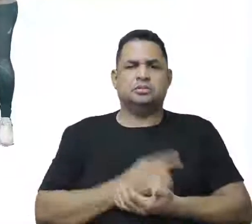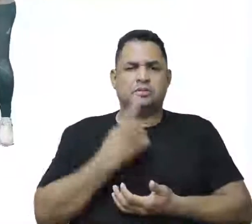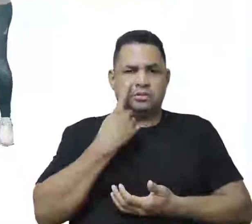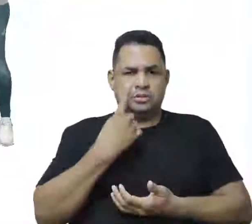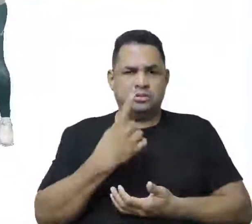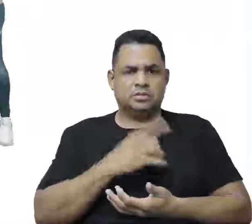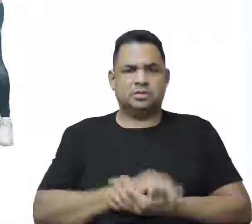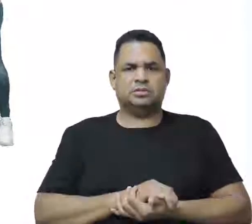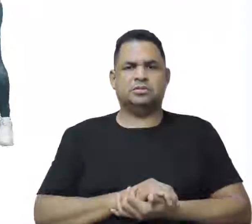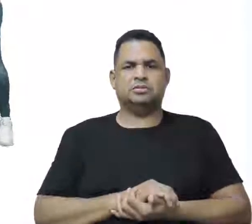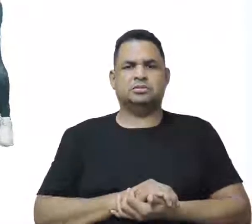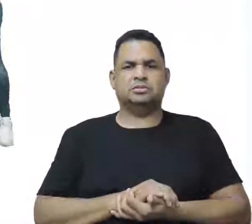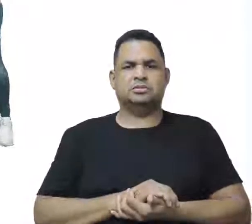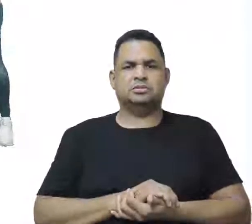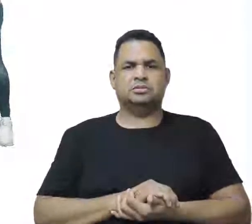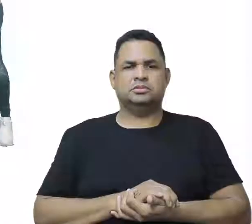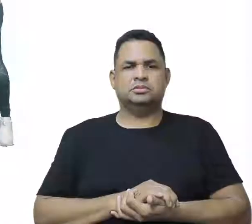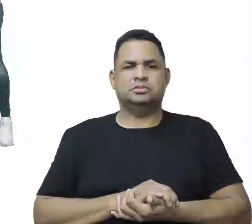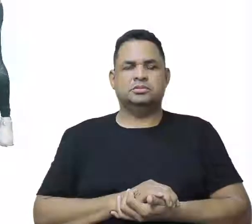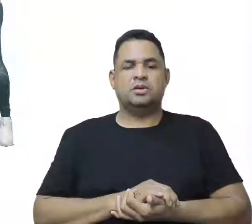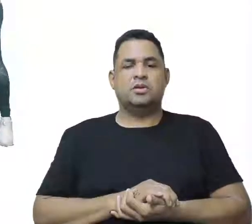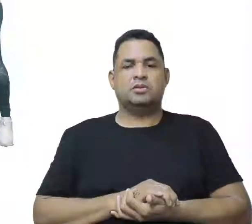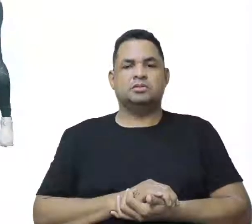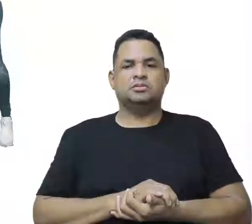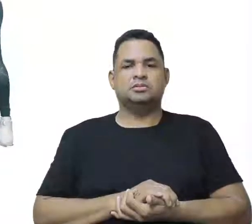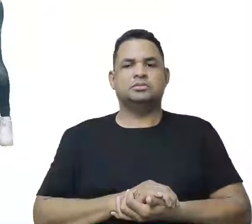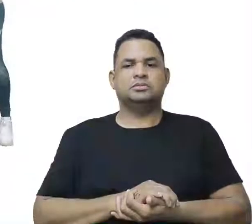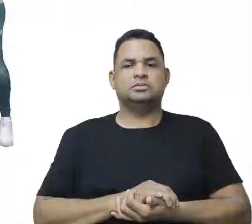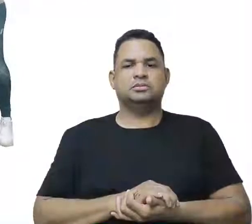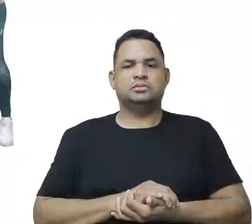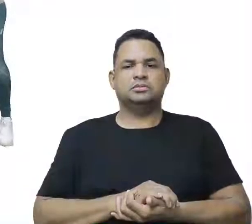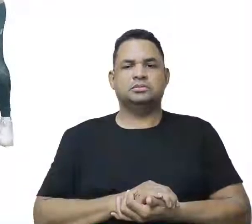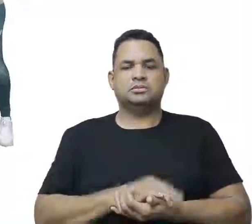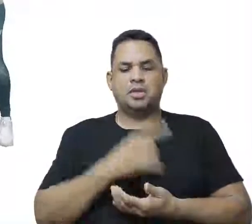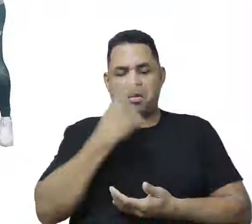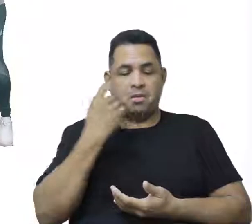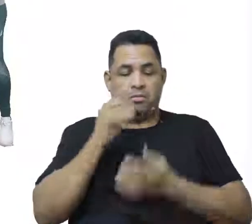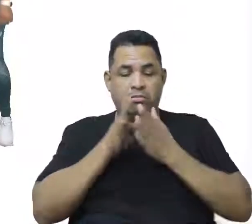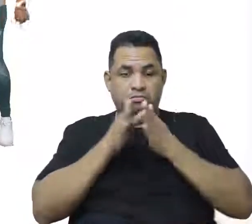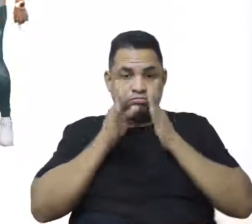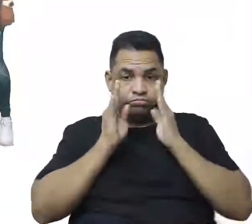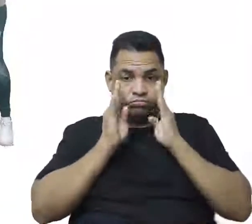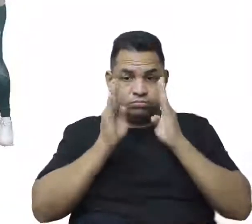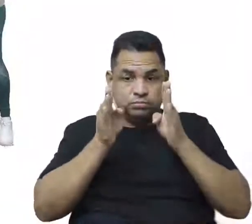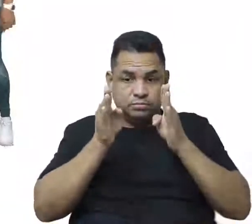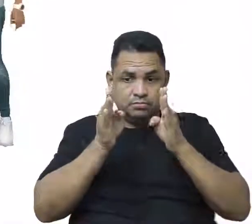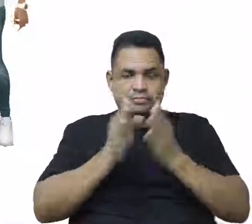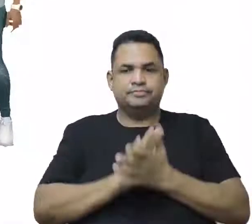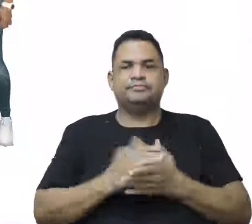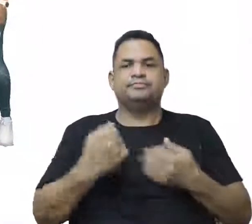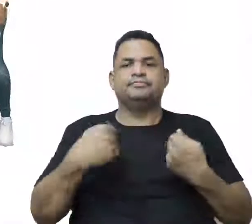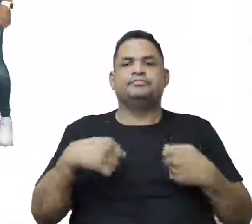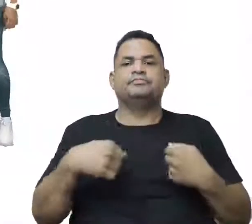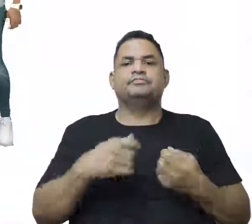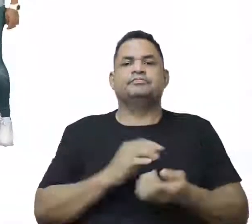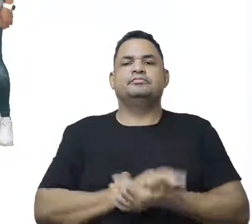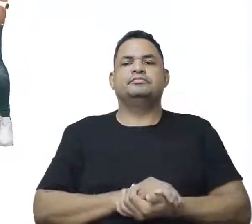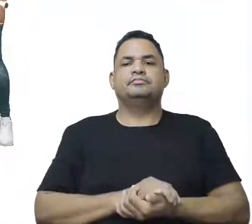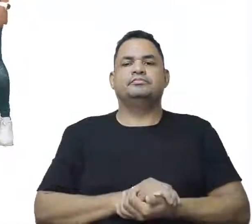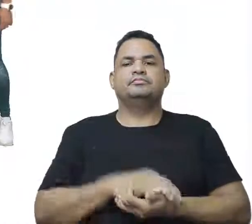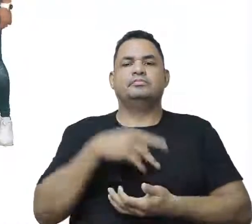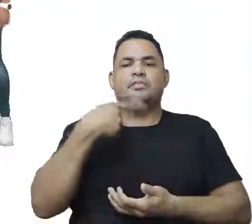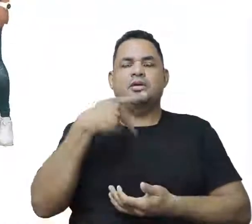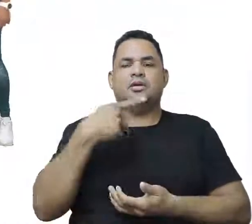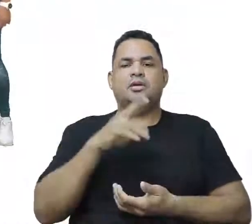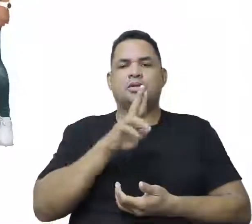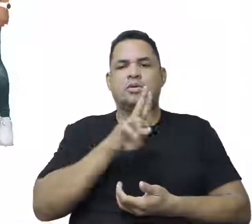olhar, né? A visão o olhar aqui de negócio também, né? Sem mudar para o periférico. Aí, nesse tópico, a gente mencionou aqui de falar